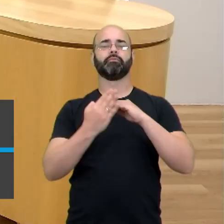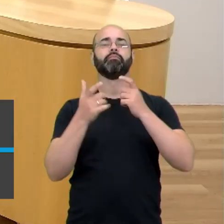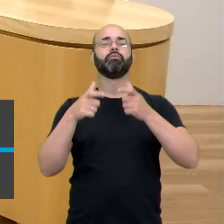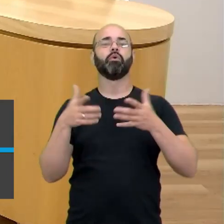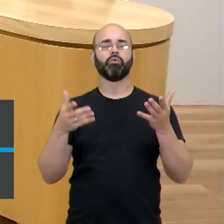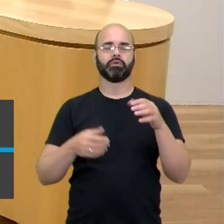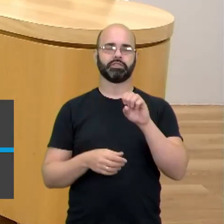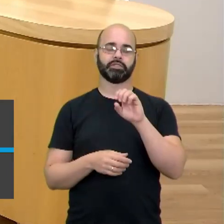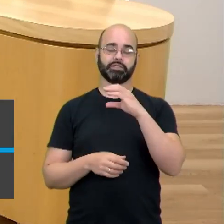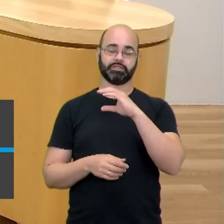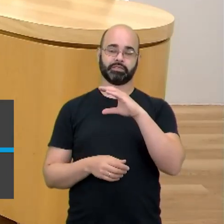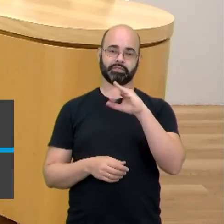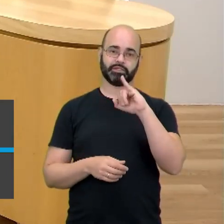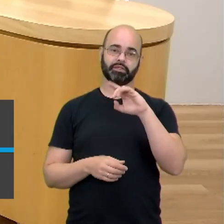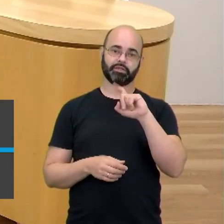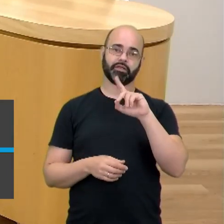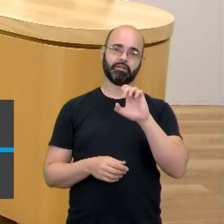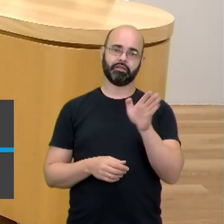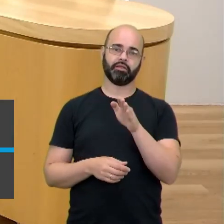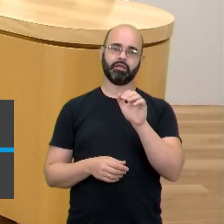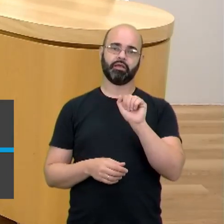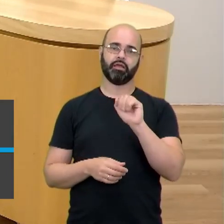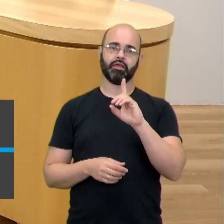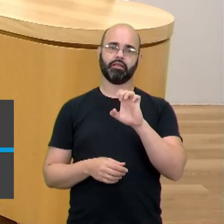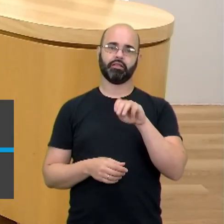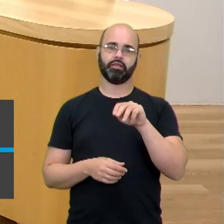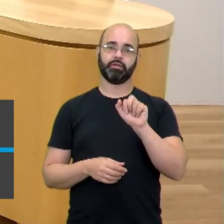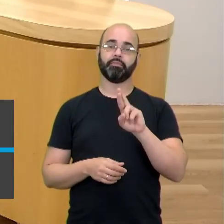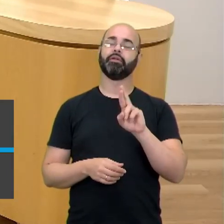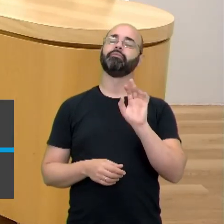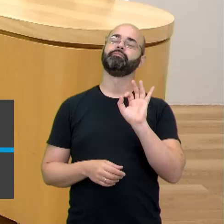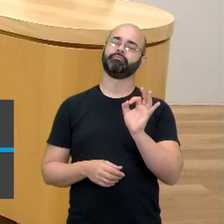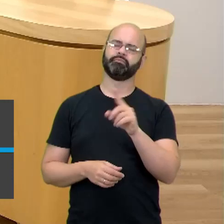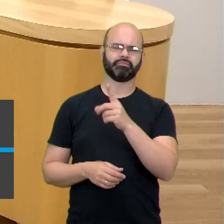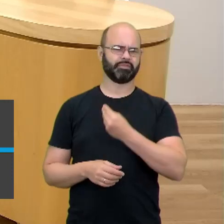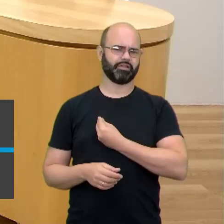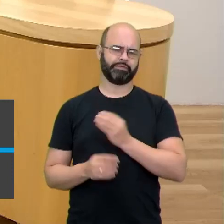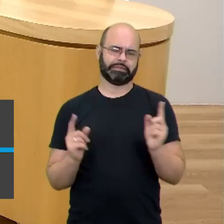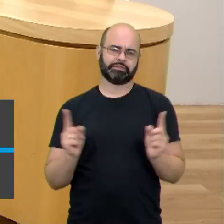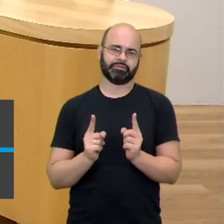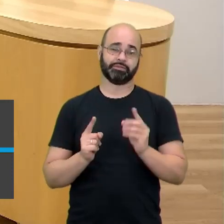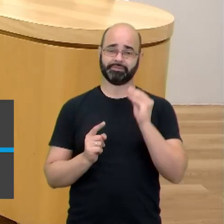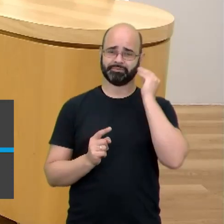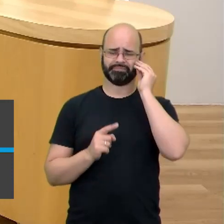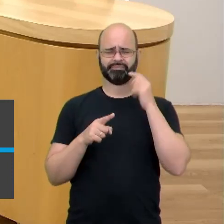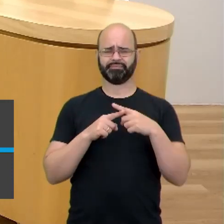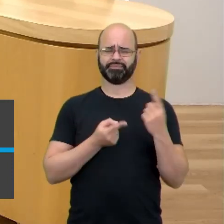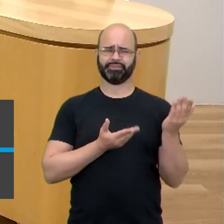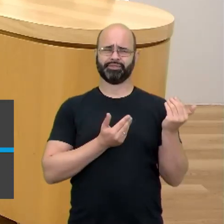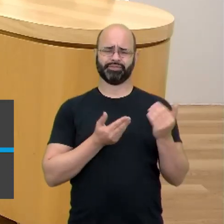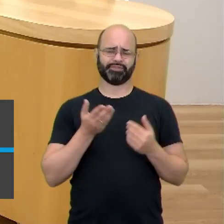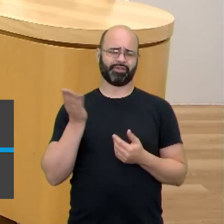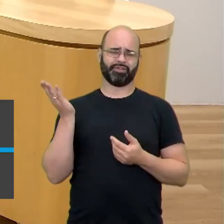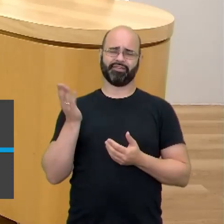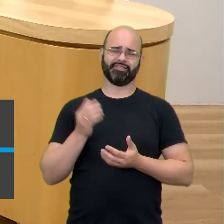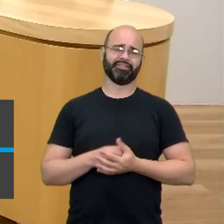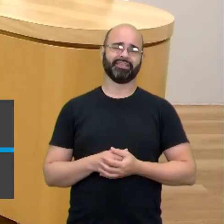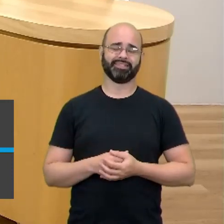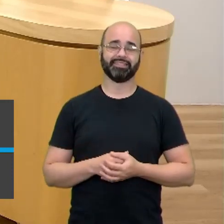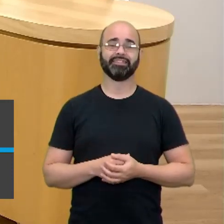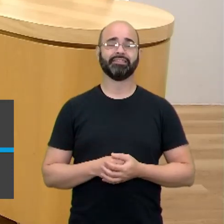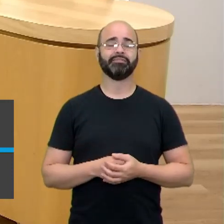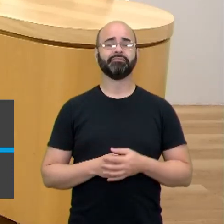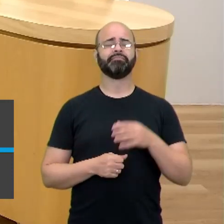Cidade Ademar. Na tua curtíssima vida, sua experiência de vida, você é muito jovem, tem uma experiência de vida muito